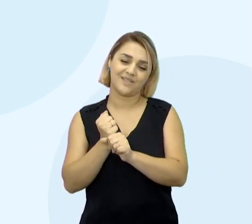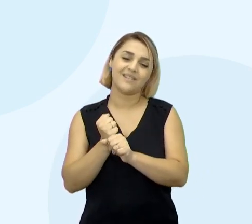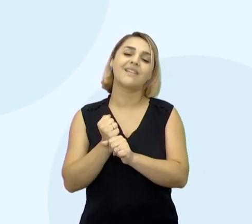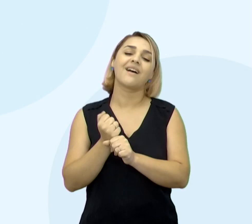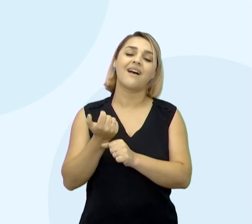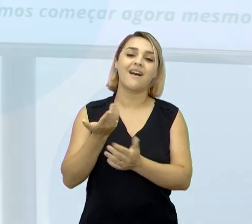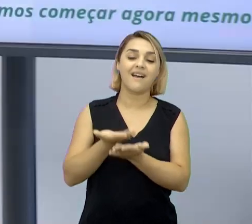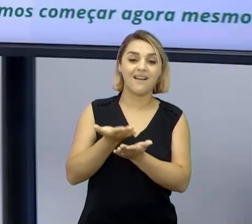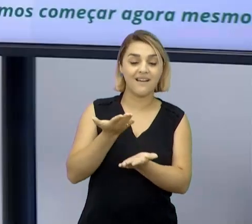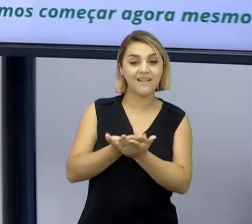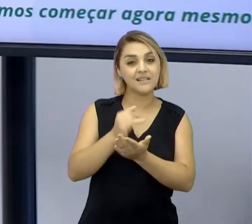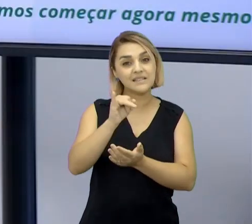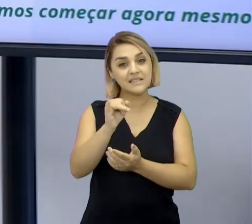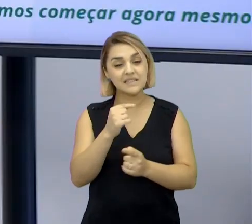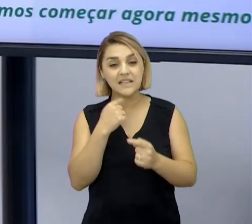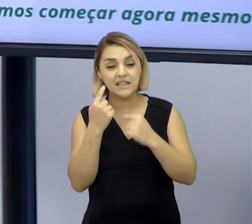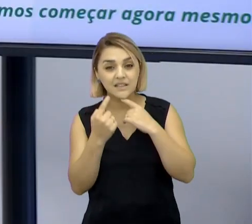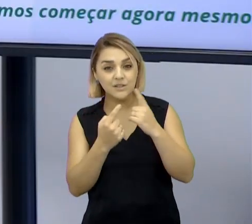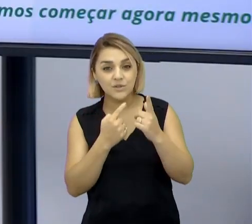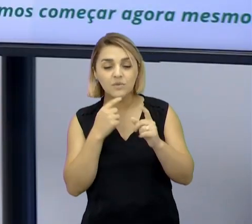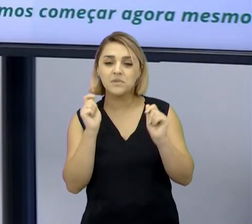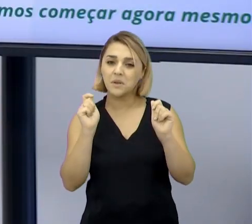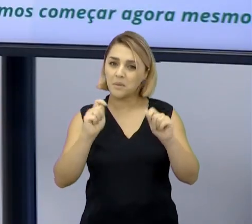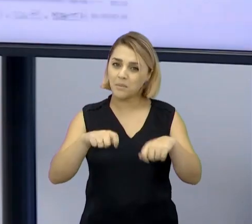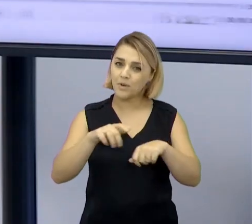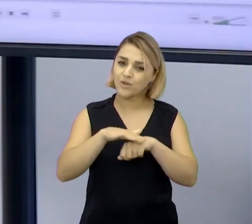tiver alguma dúvida, conversa comigo lá pelo